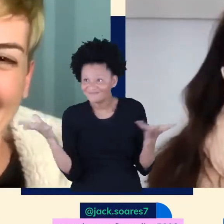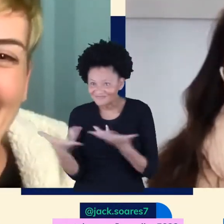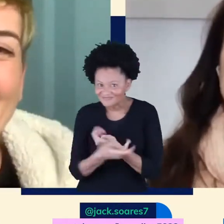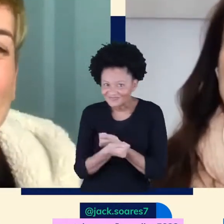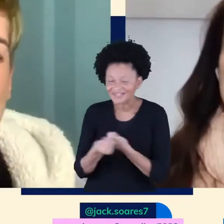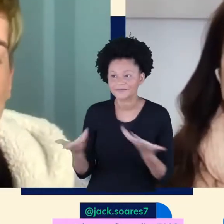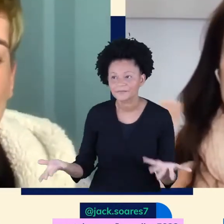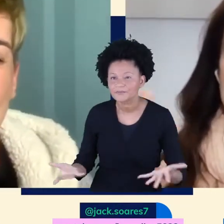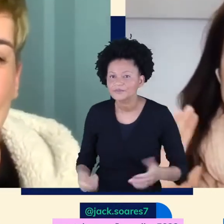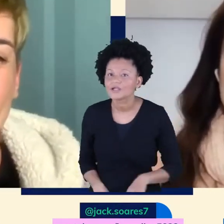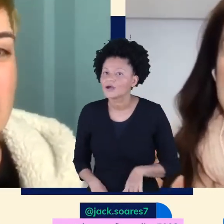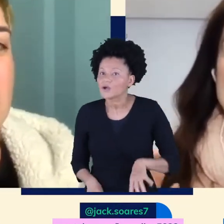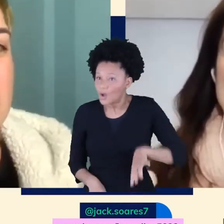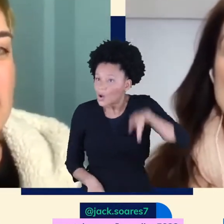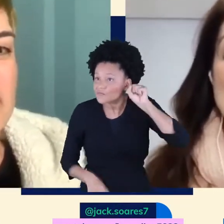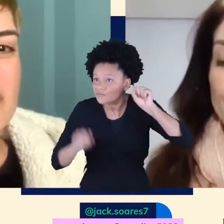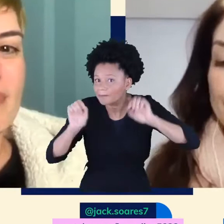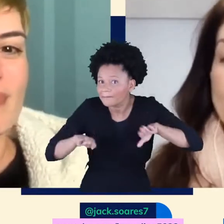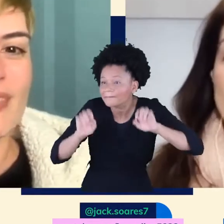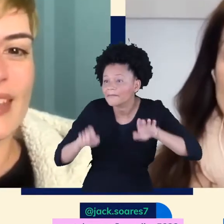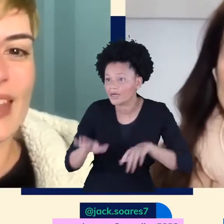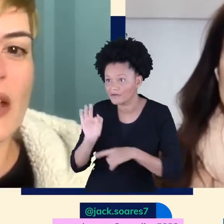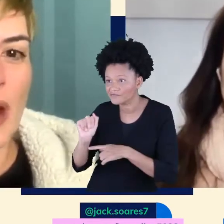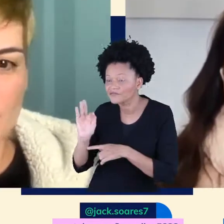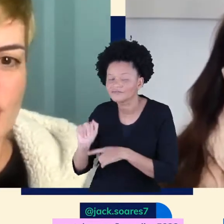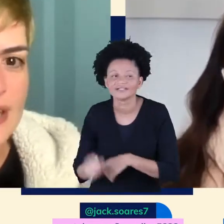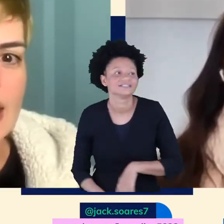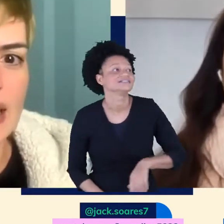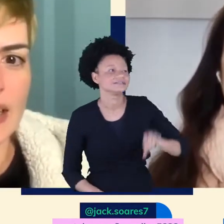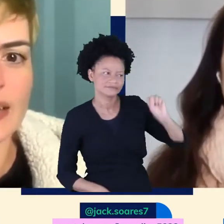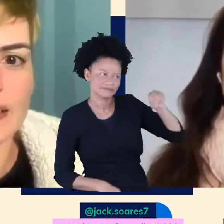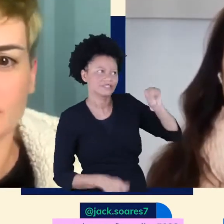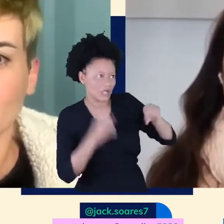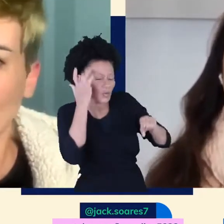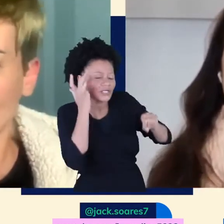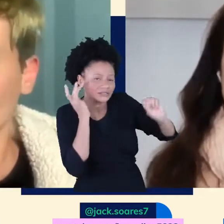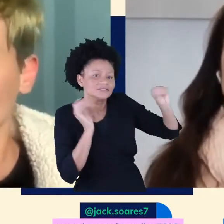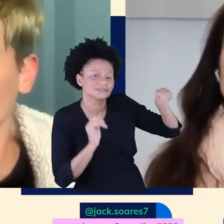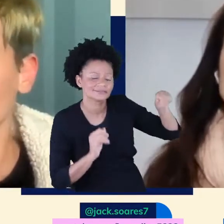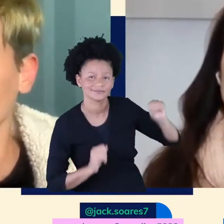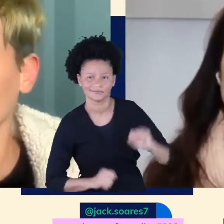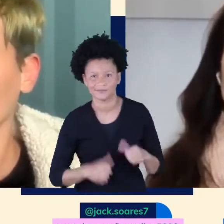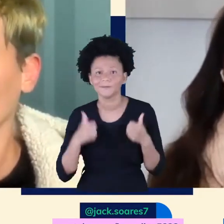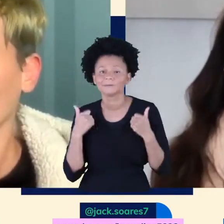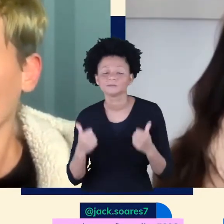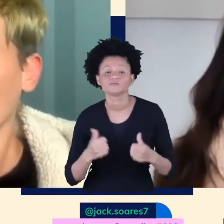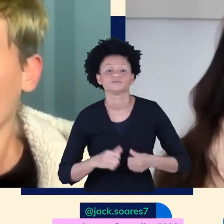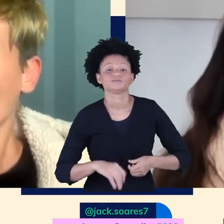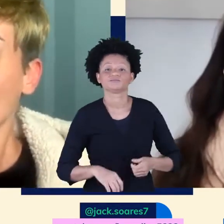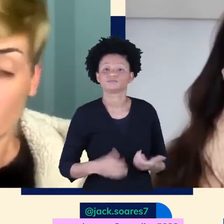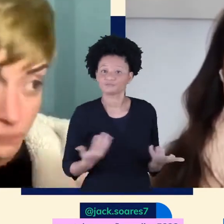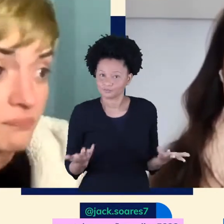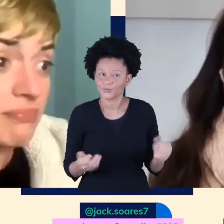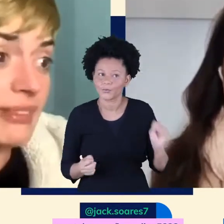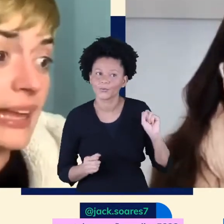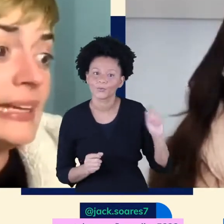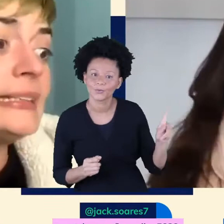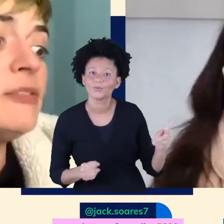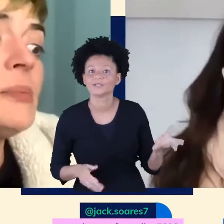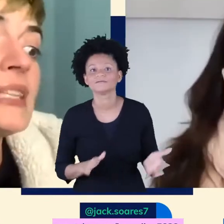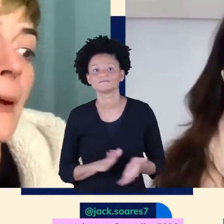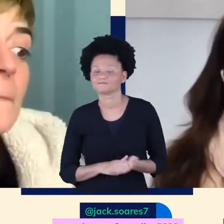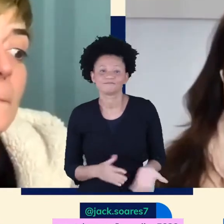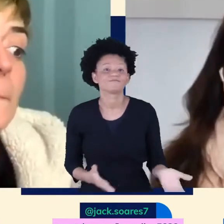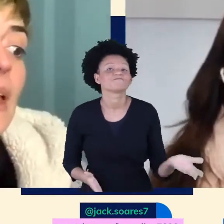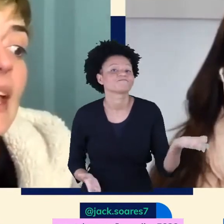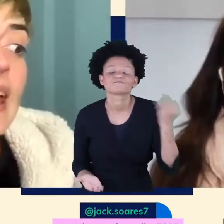Maravilha. Será que meu áudio tá bom, Fafá? Eu acho que sim. Eu Tá, acredito que então sim. tá bom. Então tá bom. Então, Então